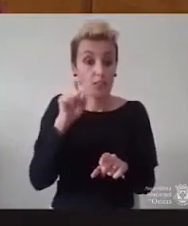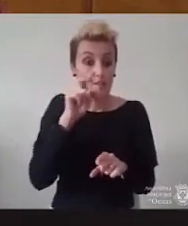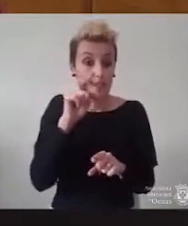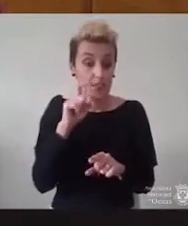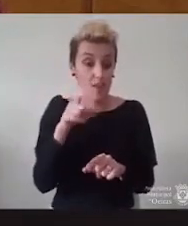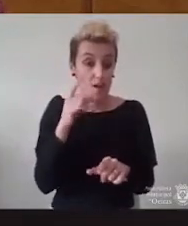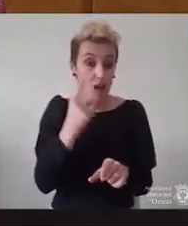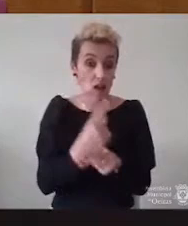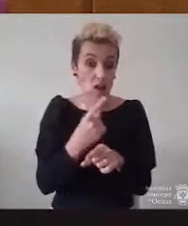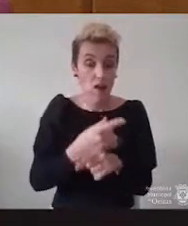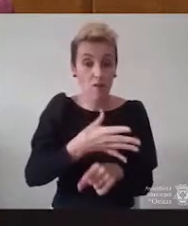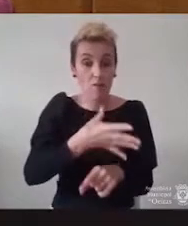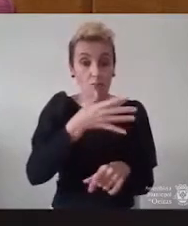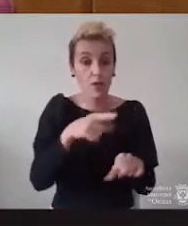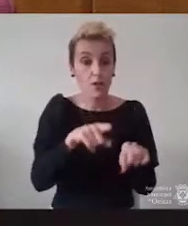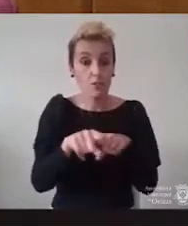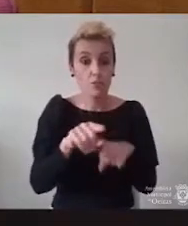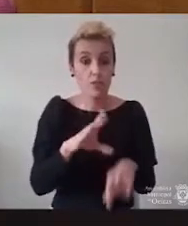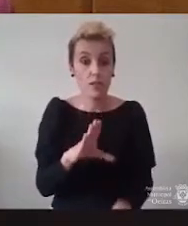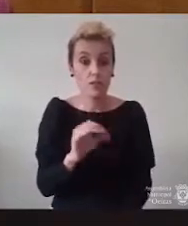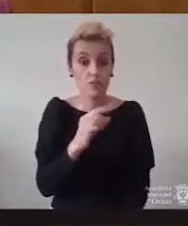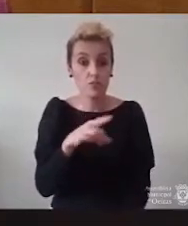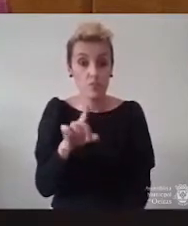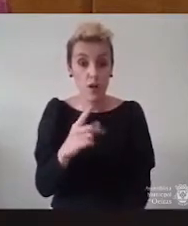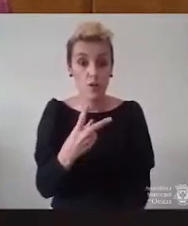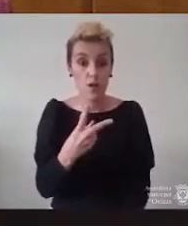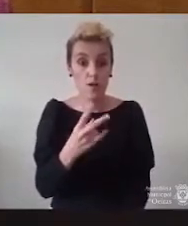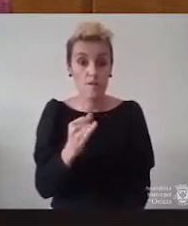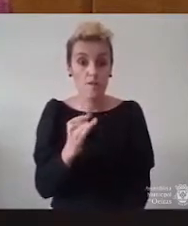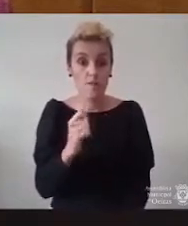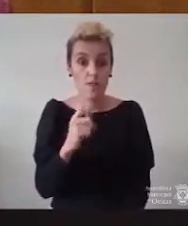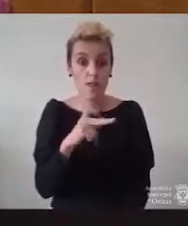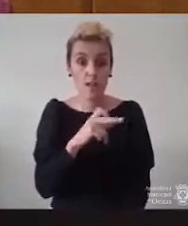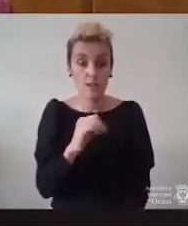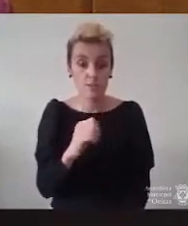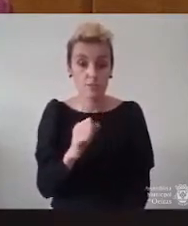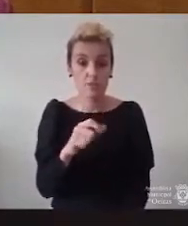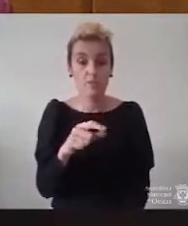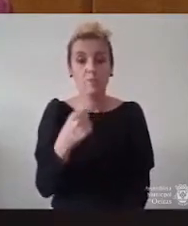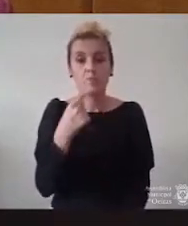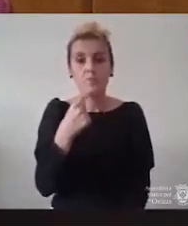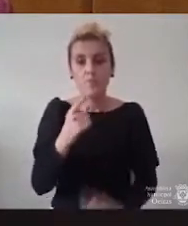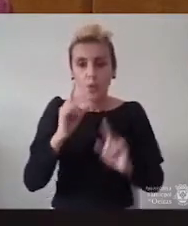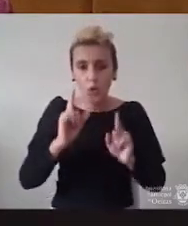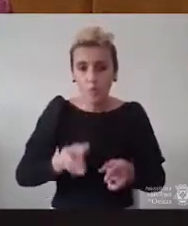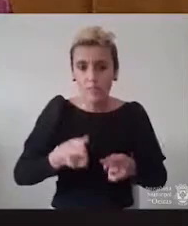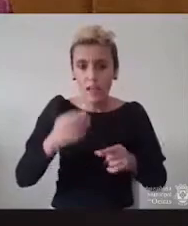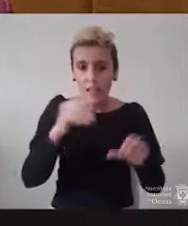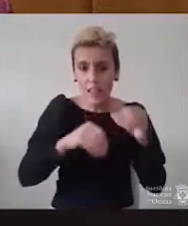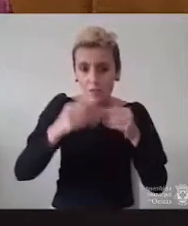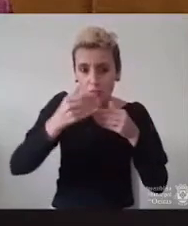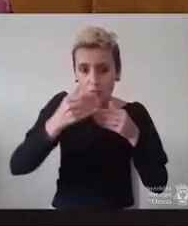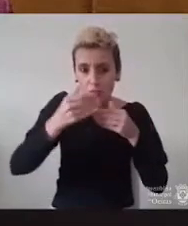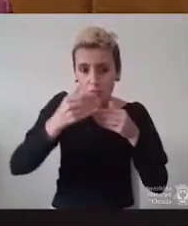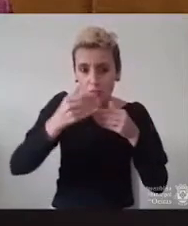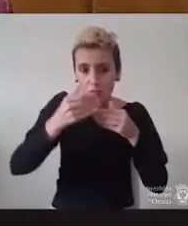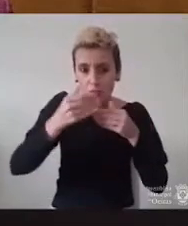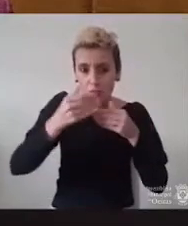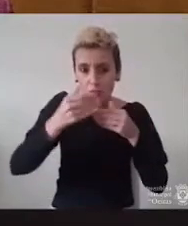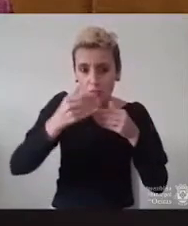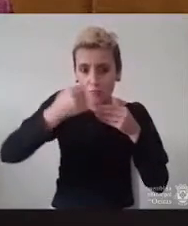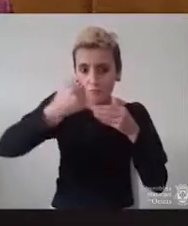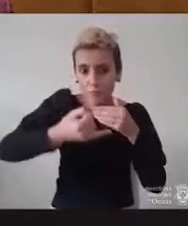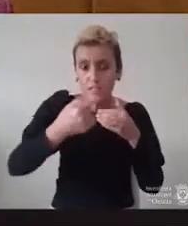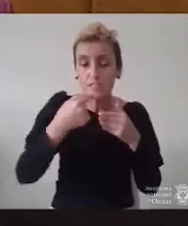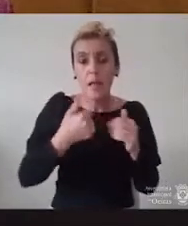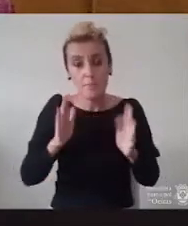vejamos. Começámos este mandato, o Partido Socialista, a dizer que esta empresa precisava de se redefinir, de se reorientar e de se